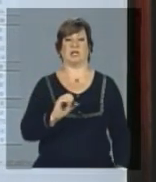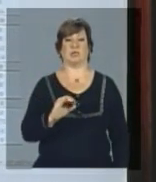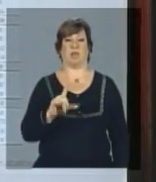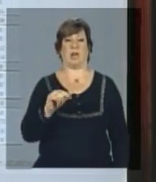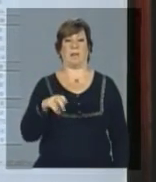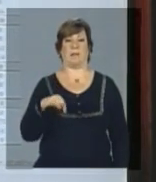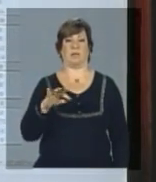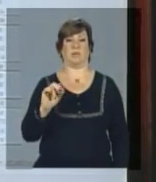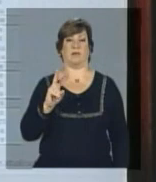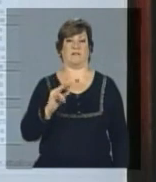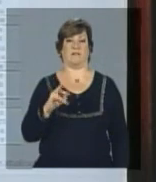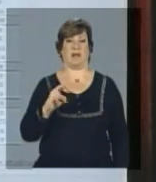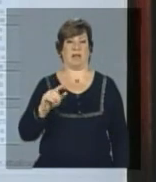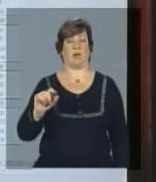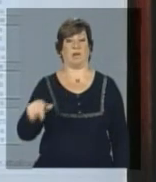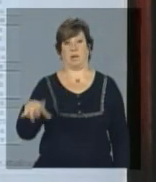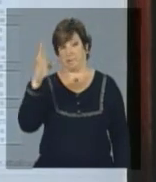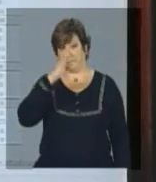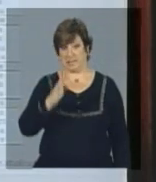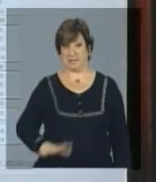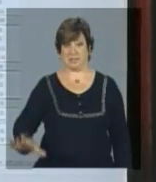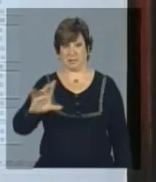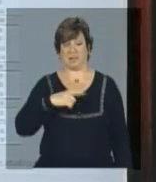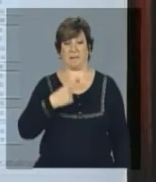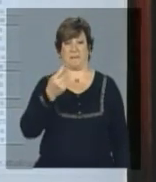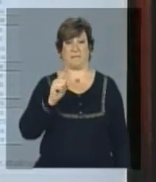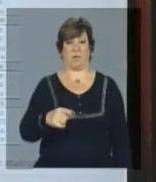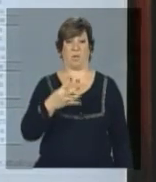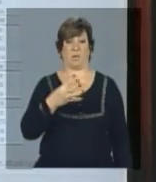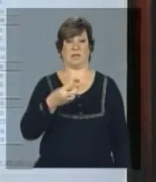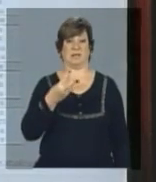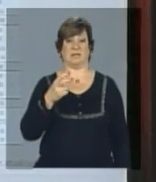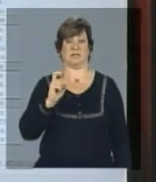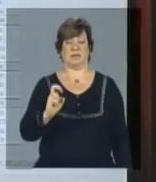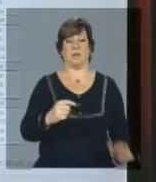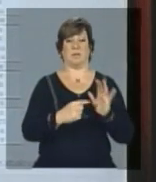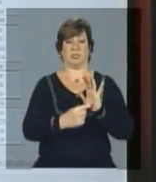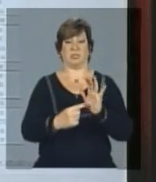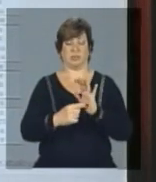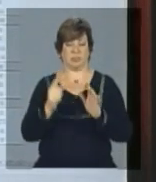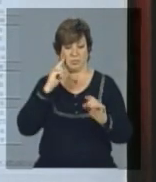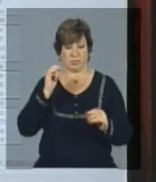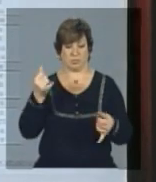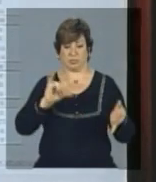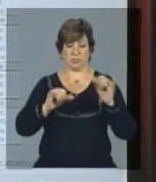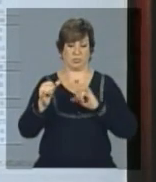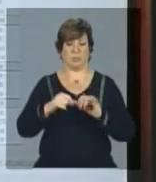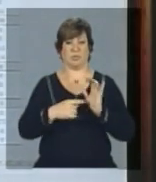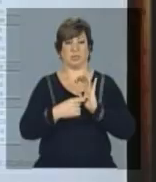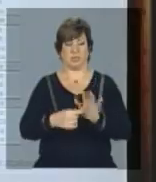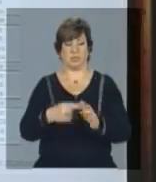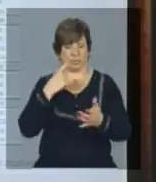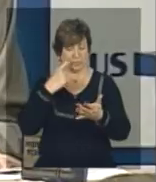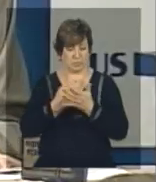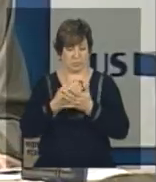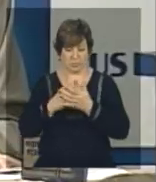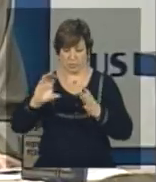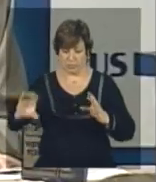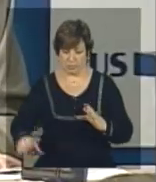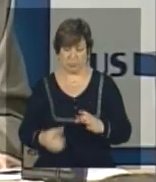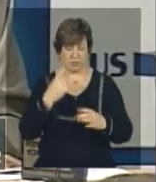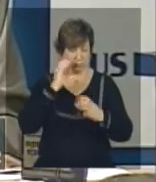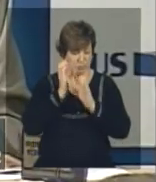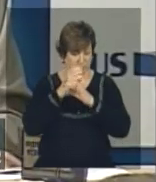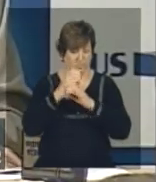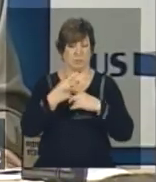é feito. Brasil, a gente teve 1.435 amostras que foram enviadas para os nossos laboratórios de